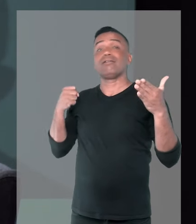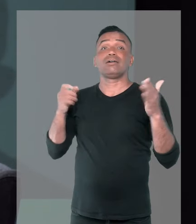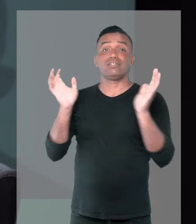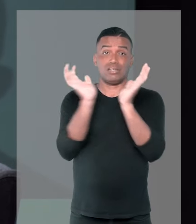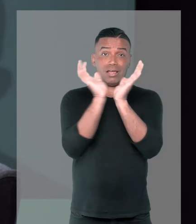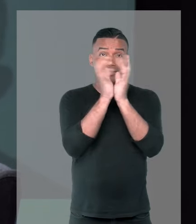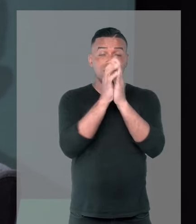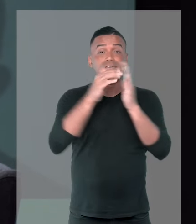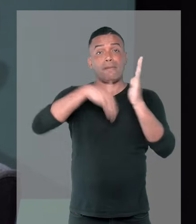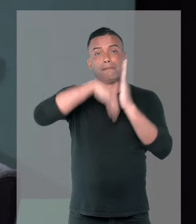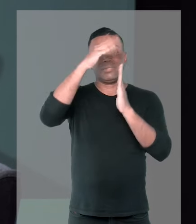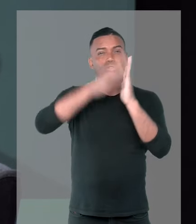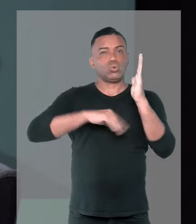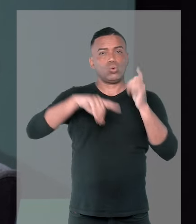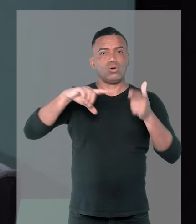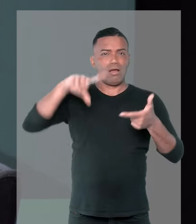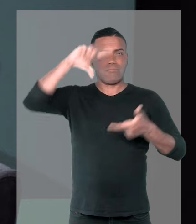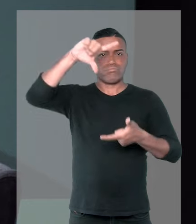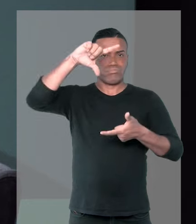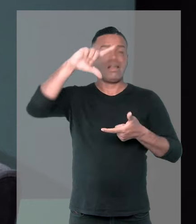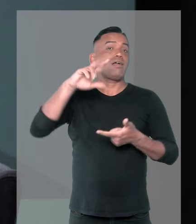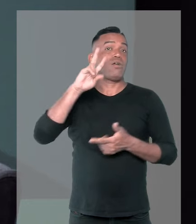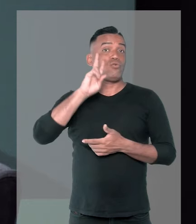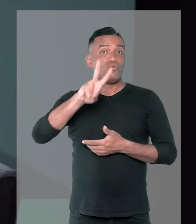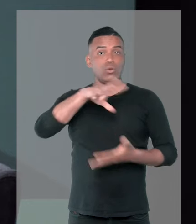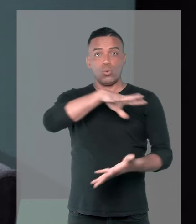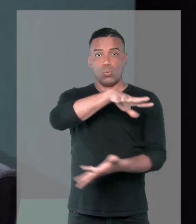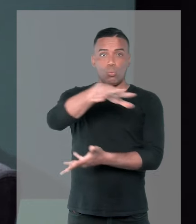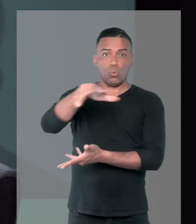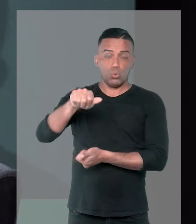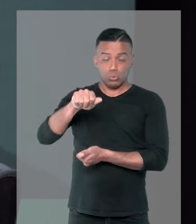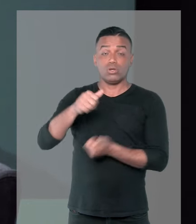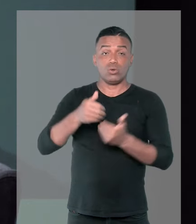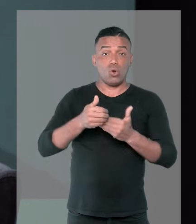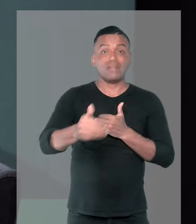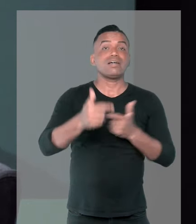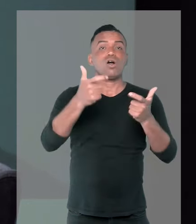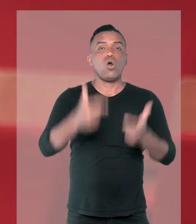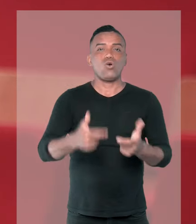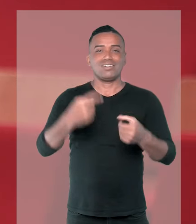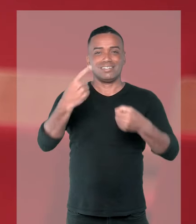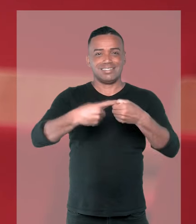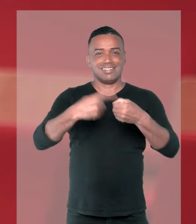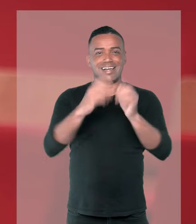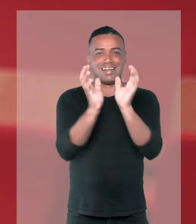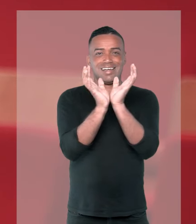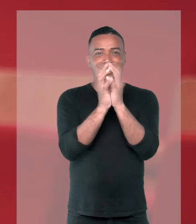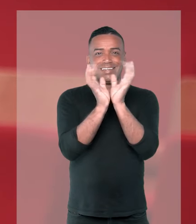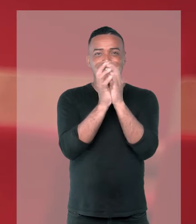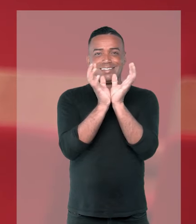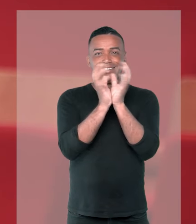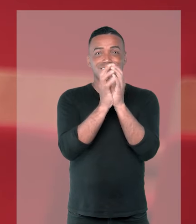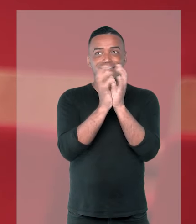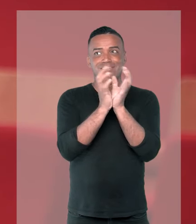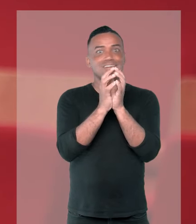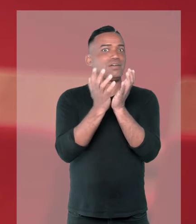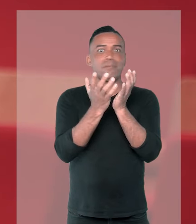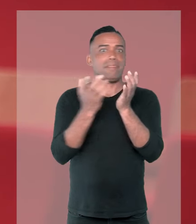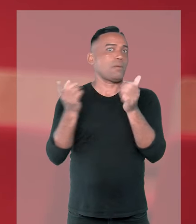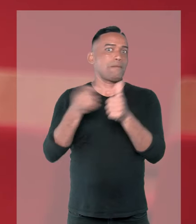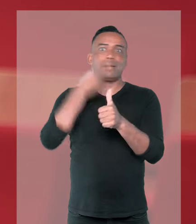a pintura se chama o quadro se chama eu vi o mundo e Ele começava no Recife por causa inclusive dessa história de Recife querer ter a primazia